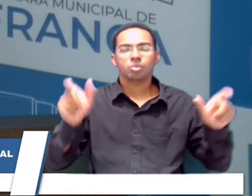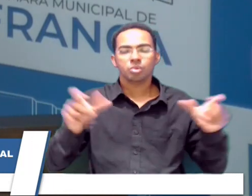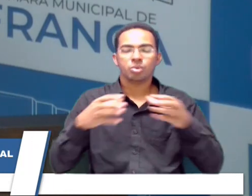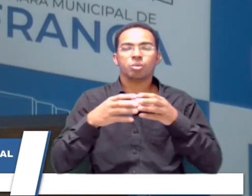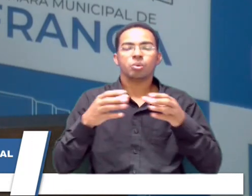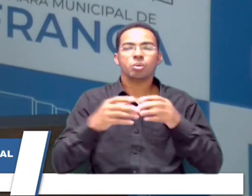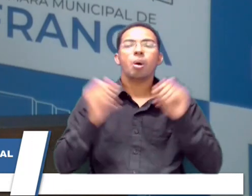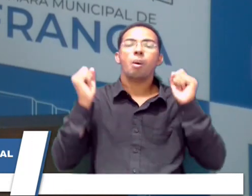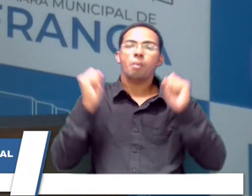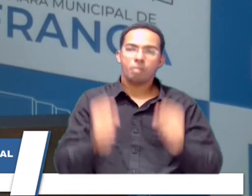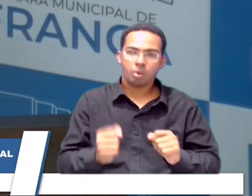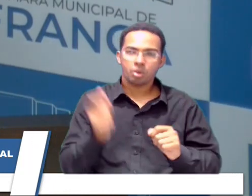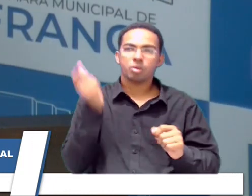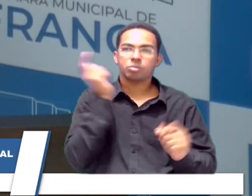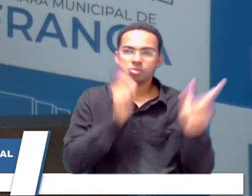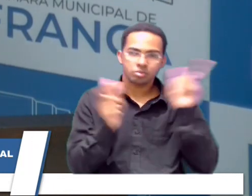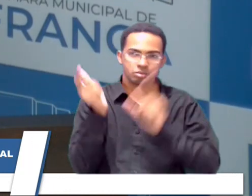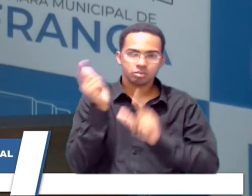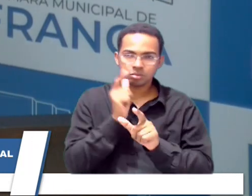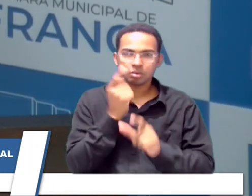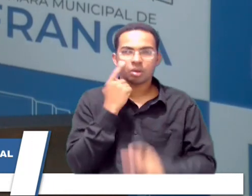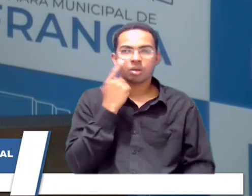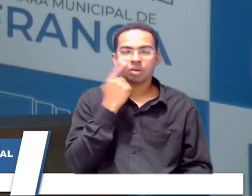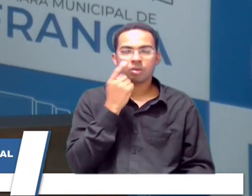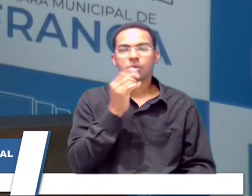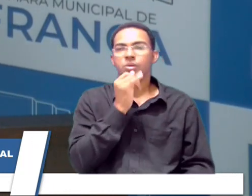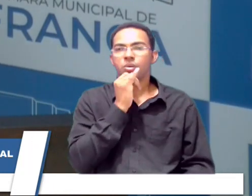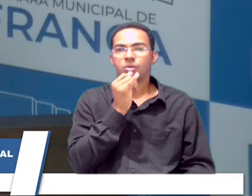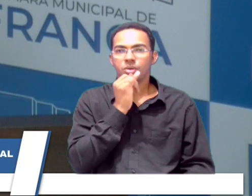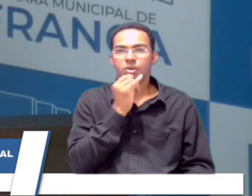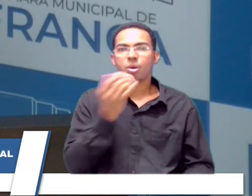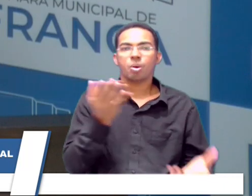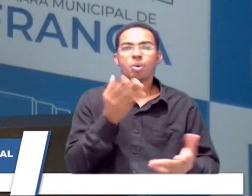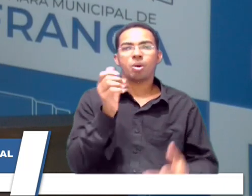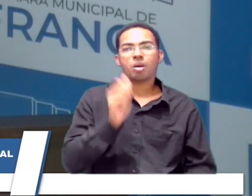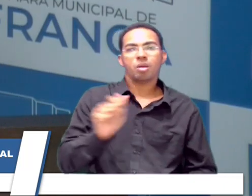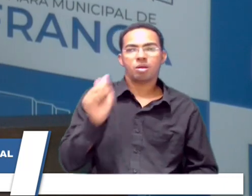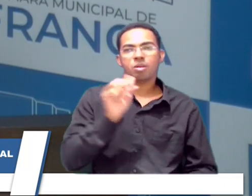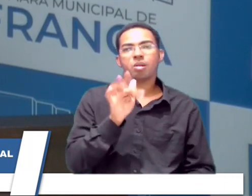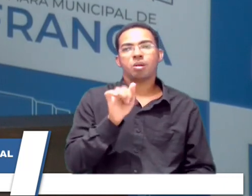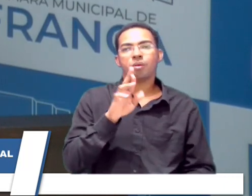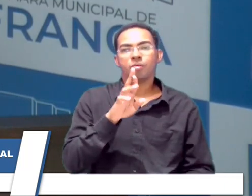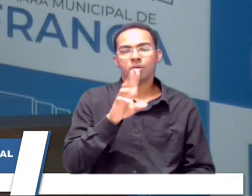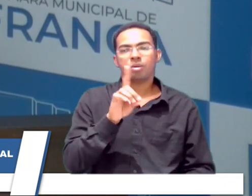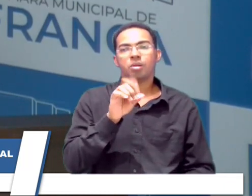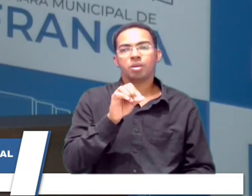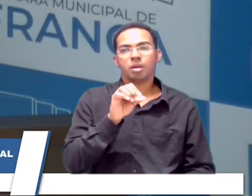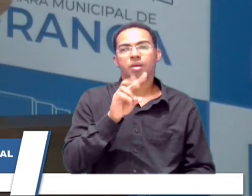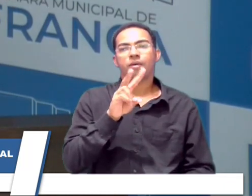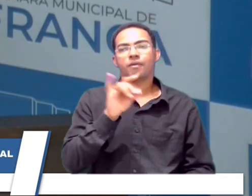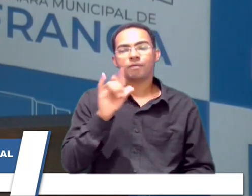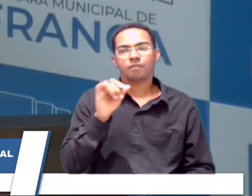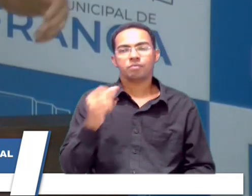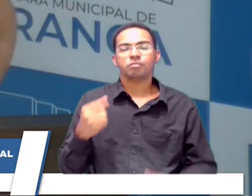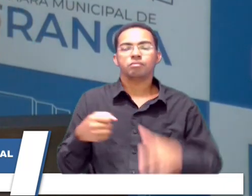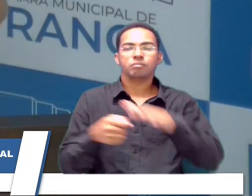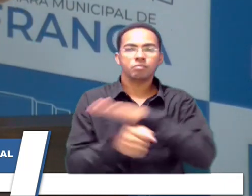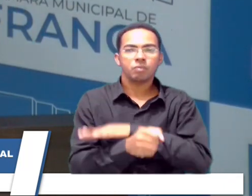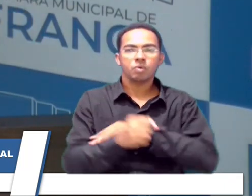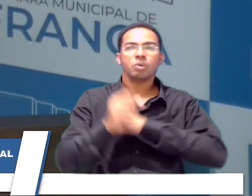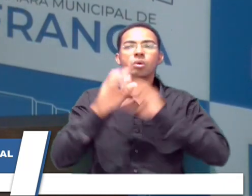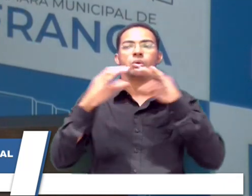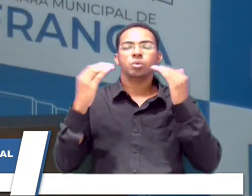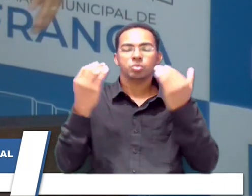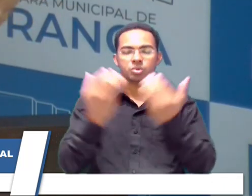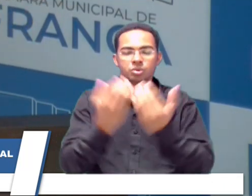puder alcançar. E ver o exemplo que é hoje a Associação Flor da Vida e colocar isso nas